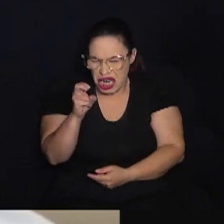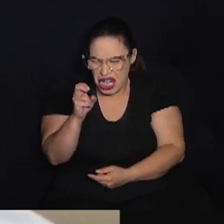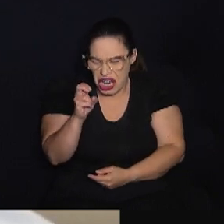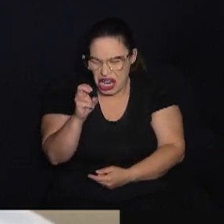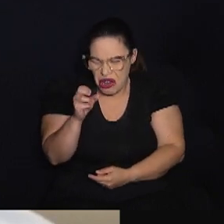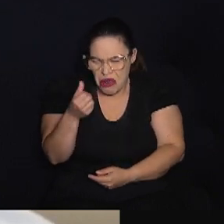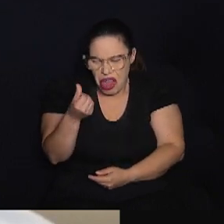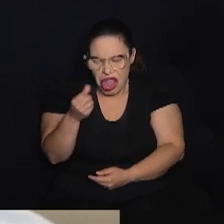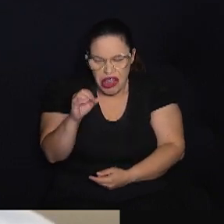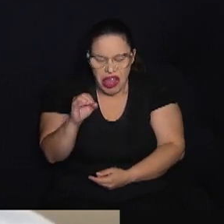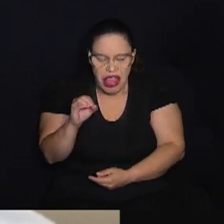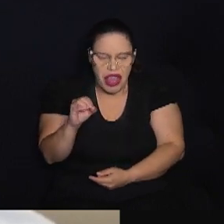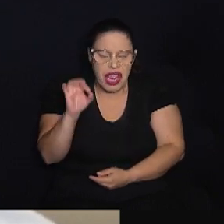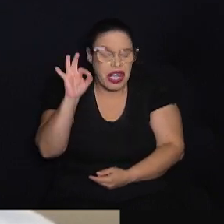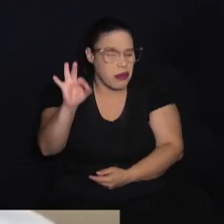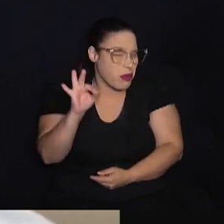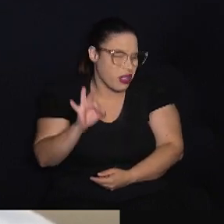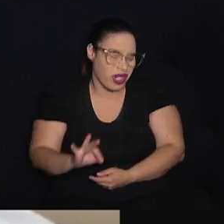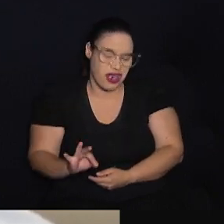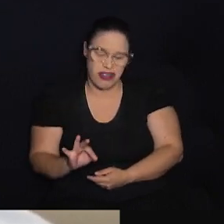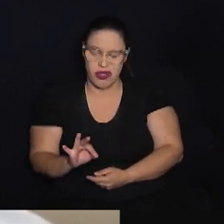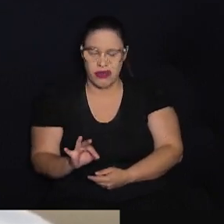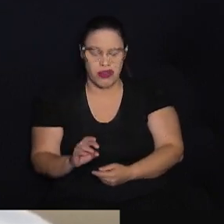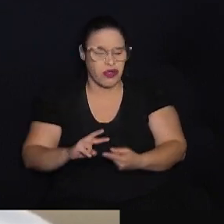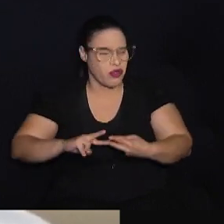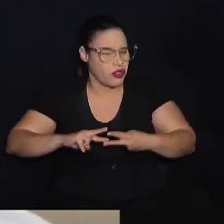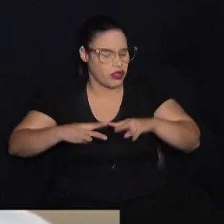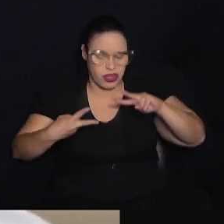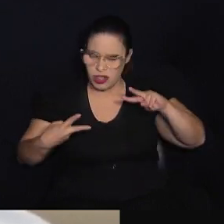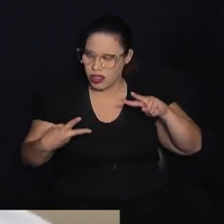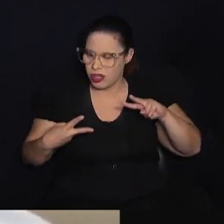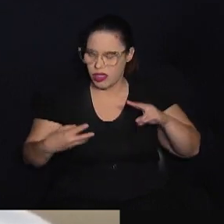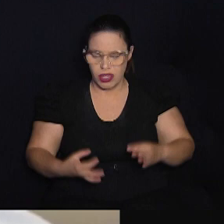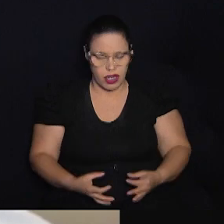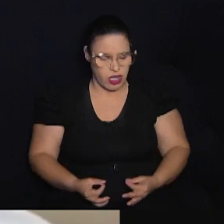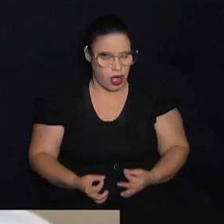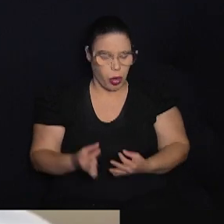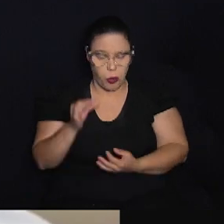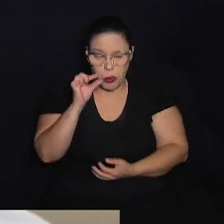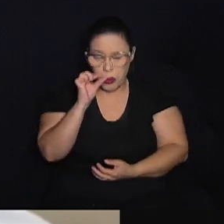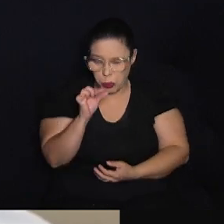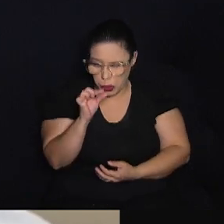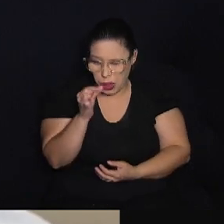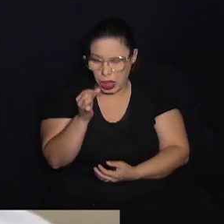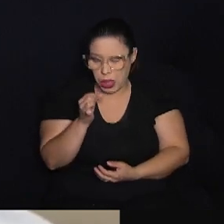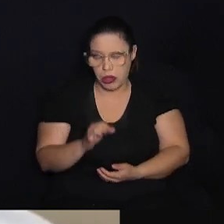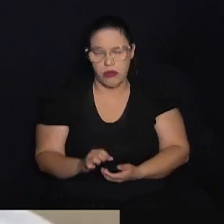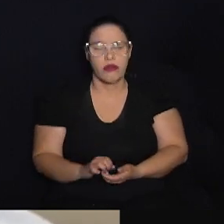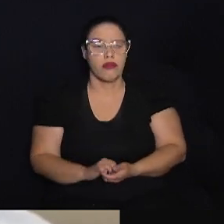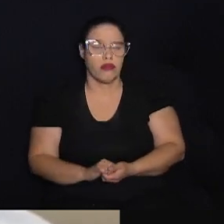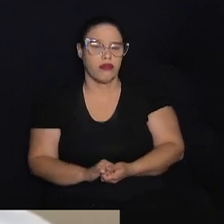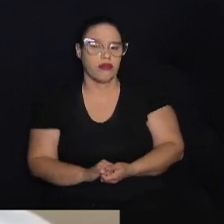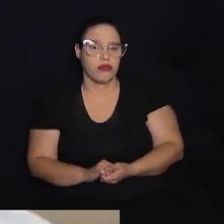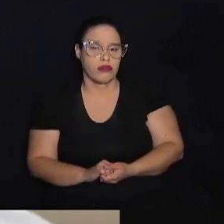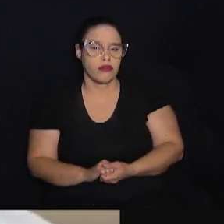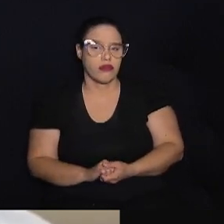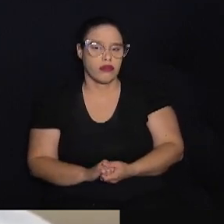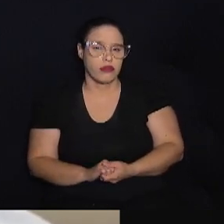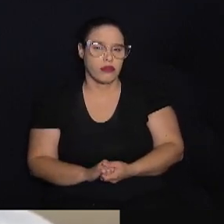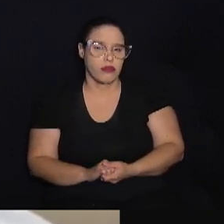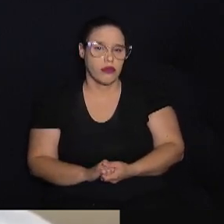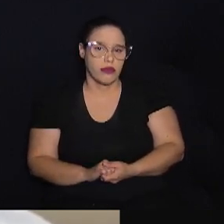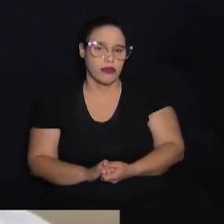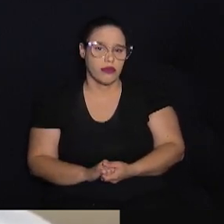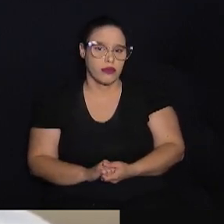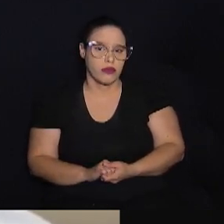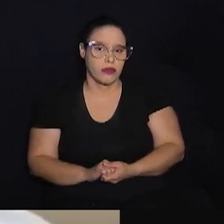máximo 10%. Então, a parte genética para esse tipo de tumor é muito pequena, esse risco é muito pequeno, tá? Geralmente nos